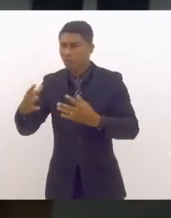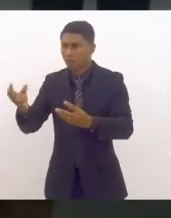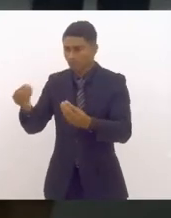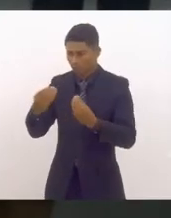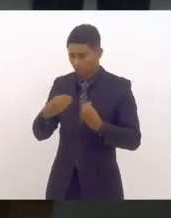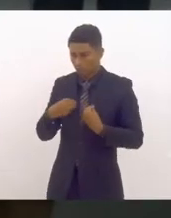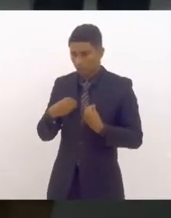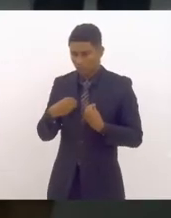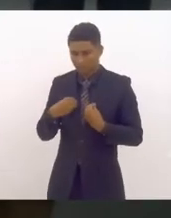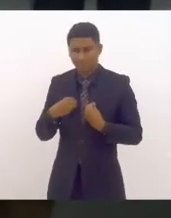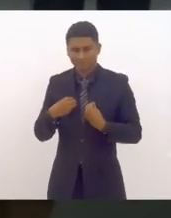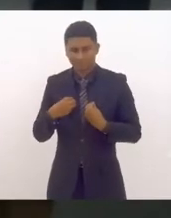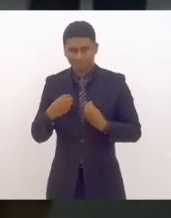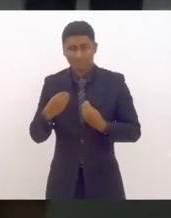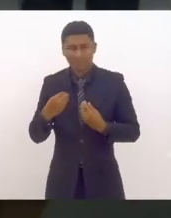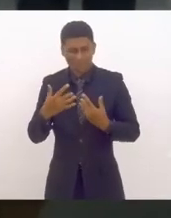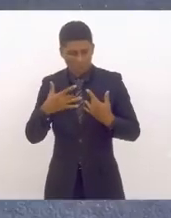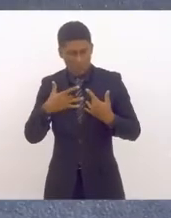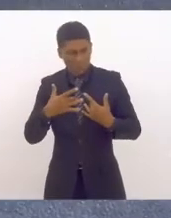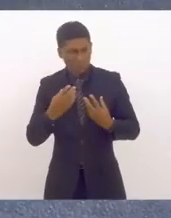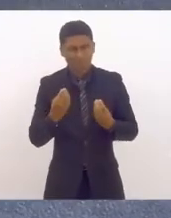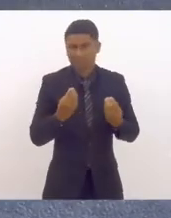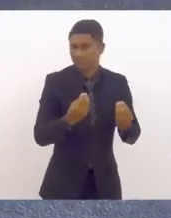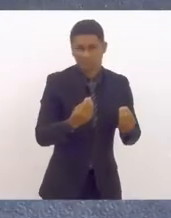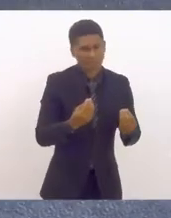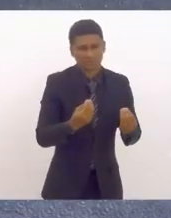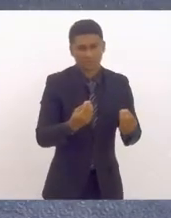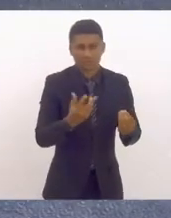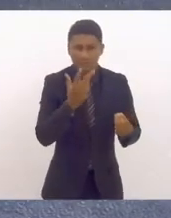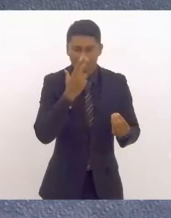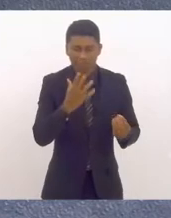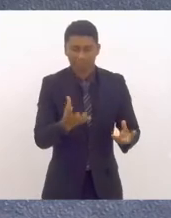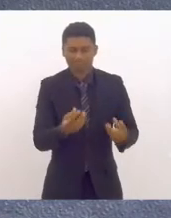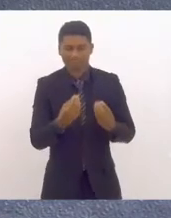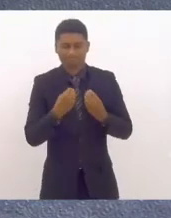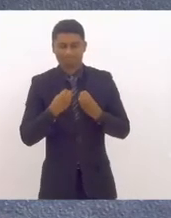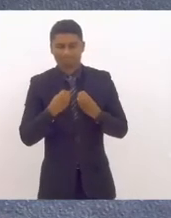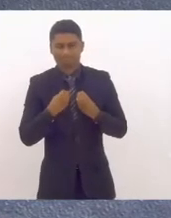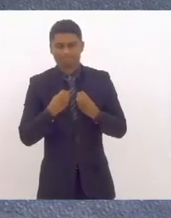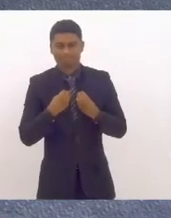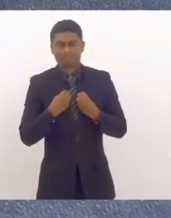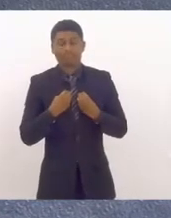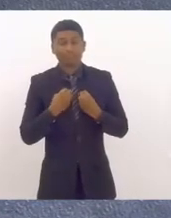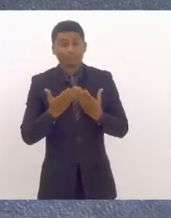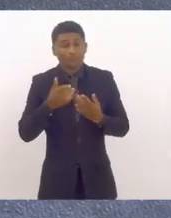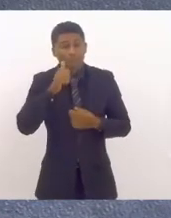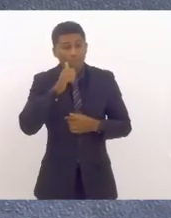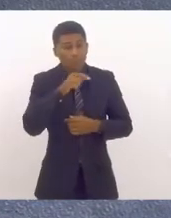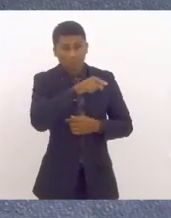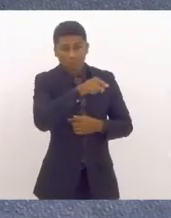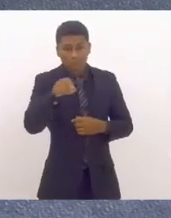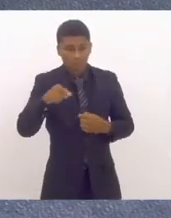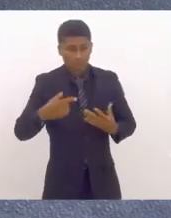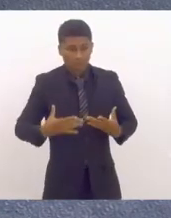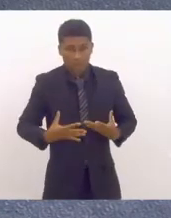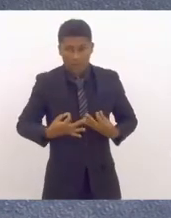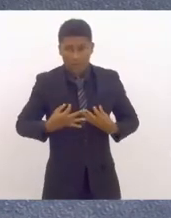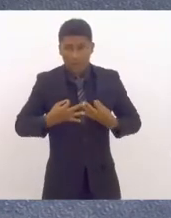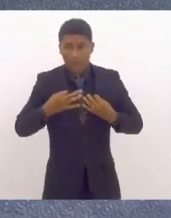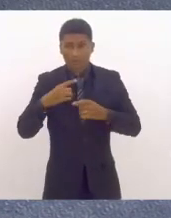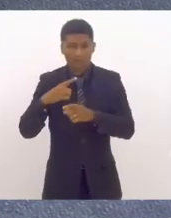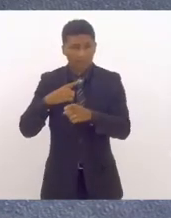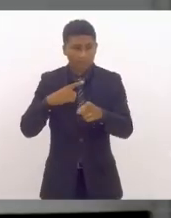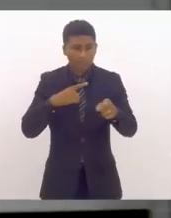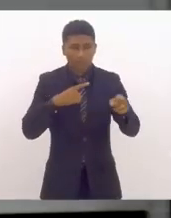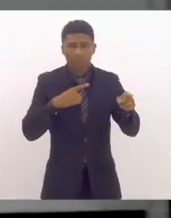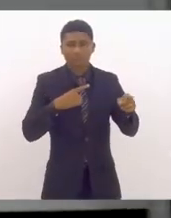fazer a doação exatamente para, entre outras coisas, as mulheres portadoras de câncer, e isso não acontece. Então,